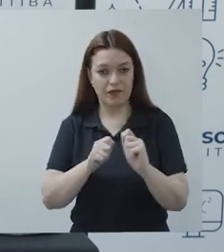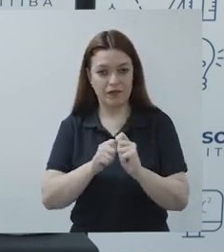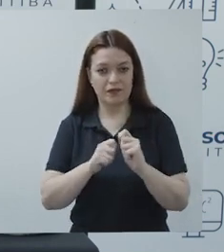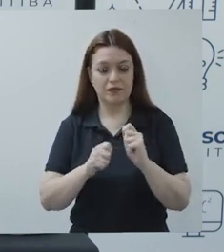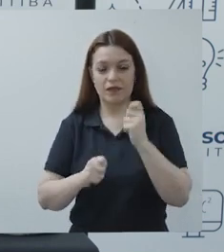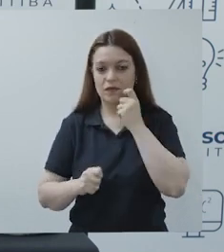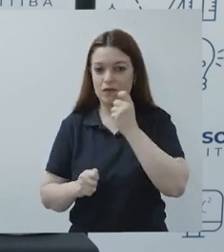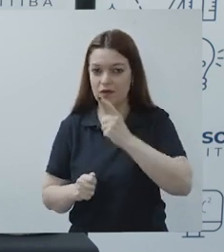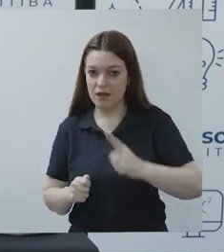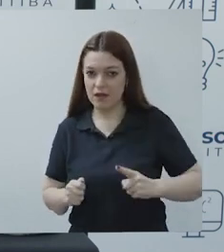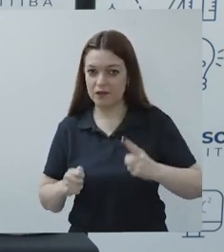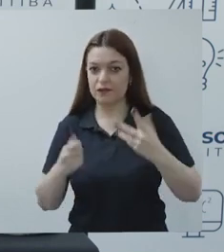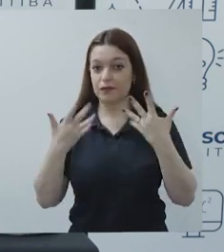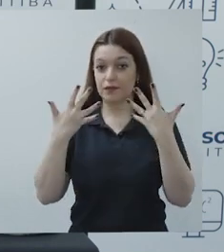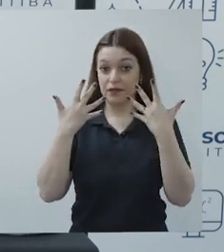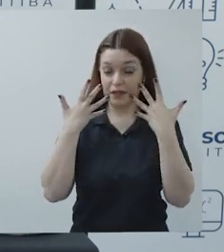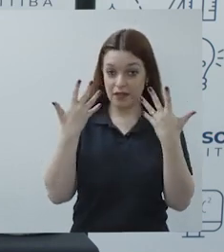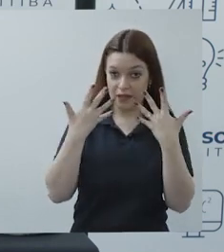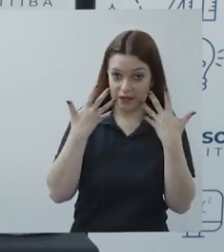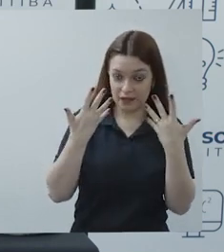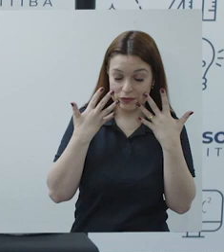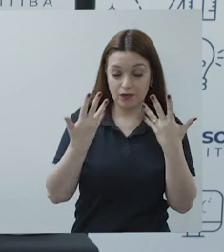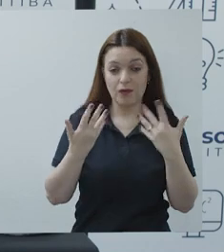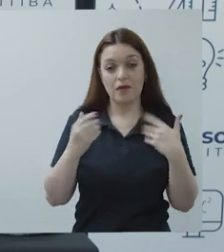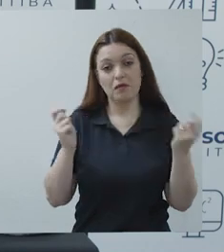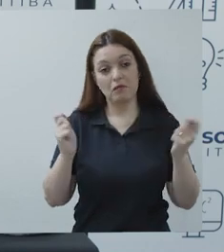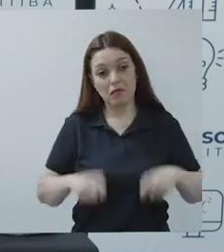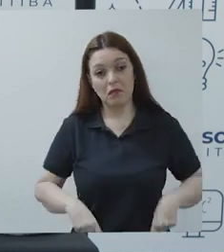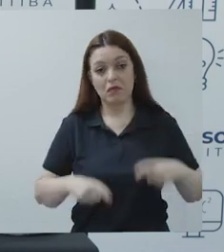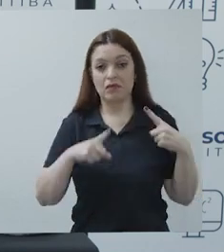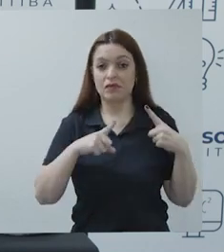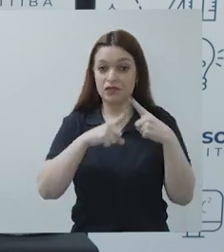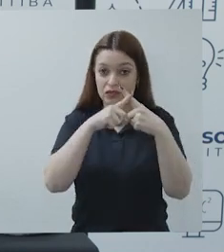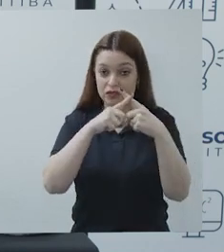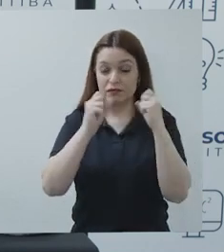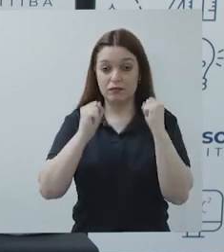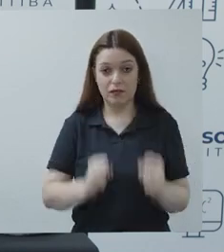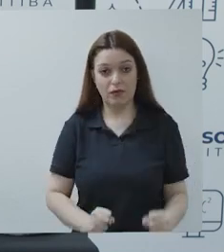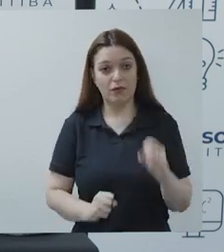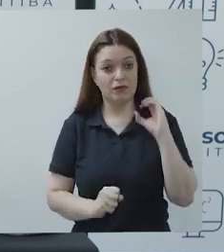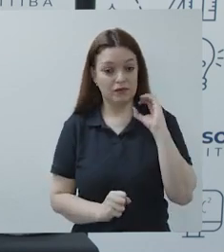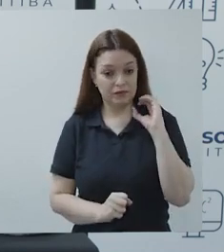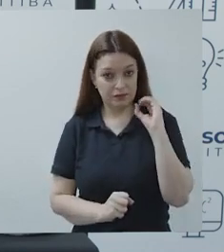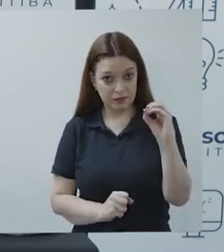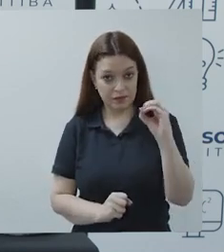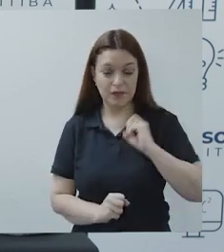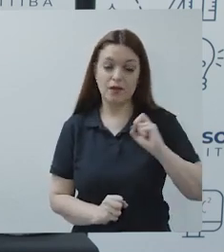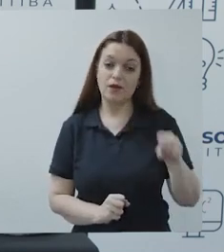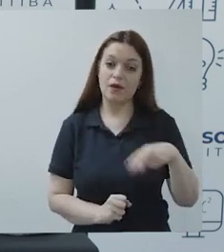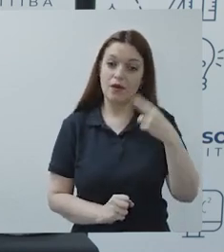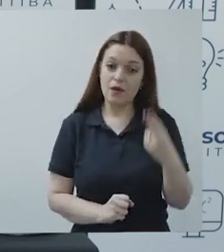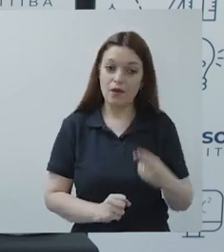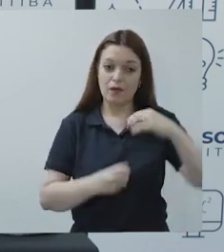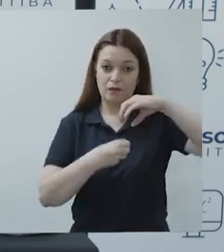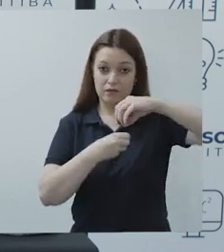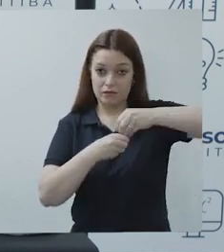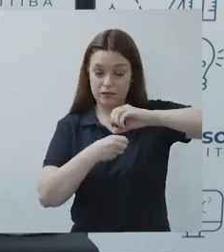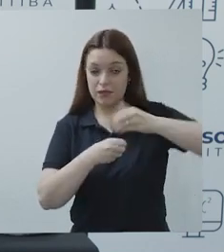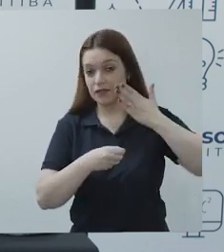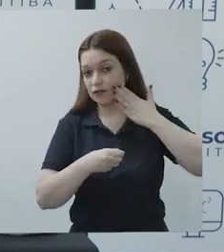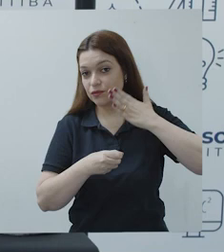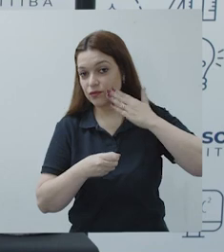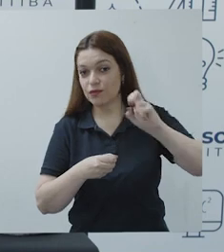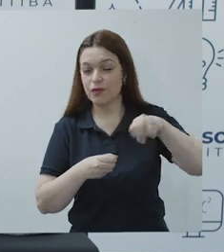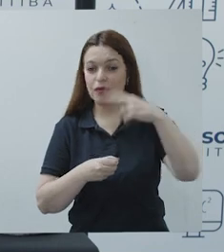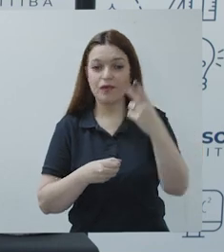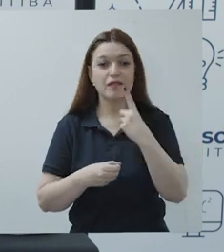usar o rato e o gato, mas pode ser o X e o zero, ou a tampinha azul, ou a tampinha vermelha, como a